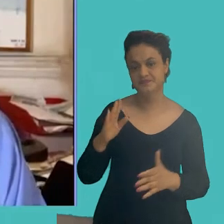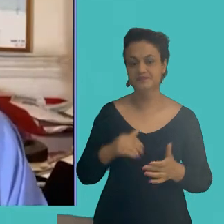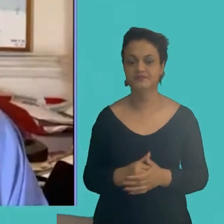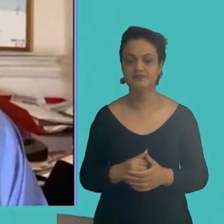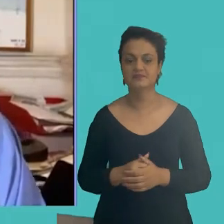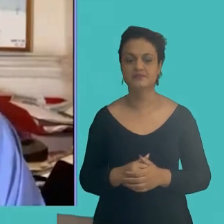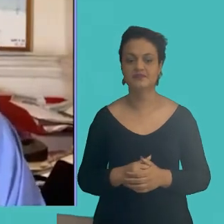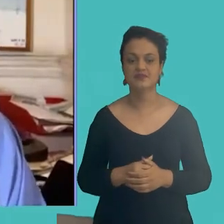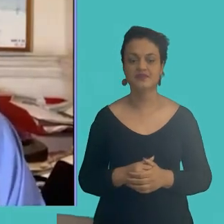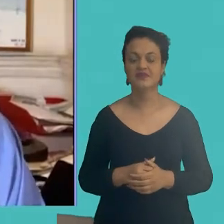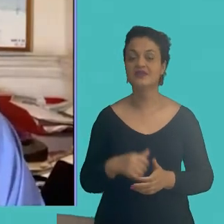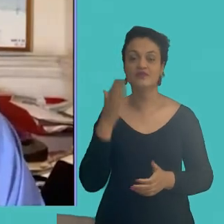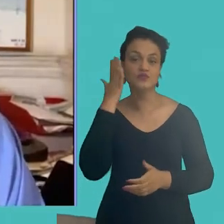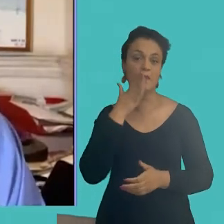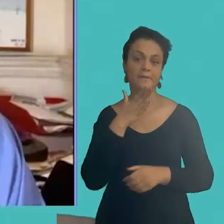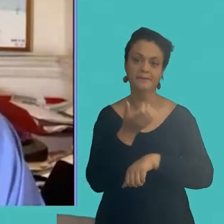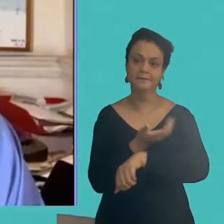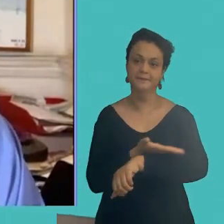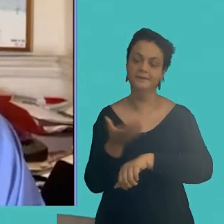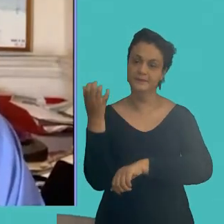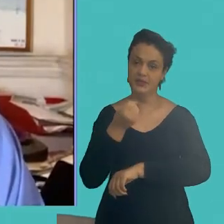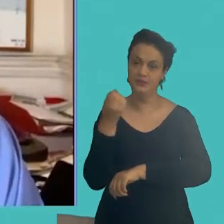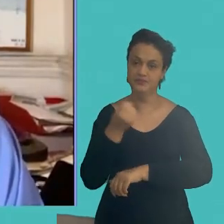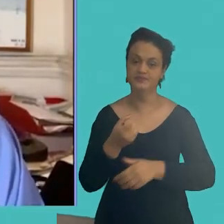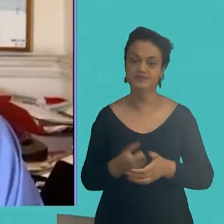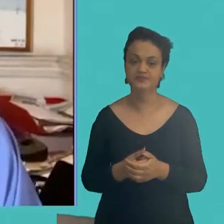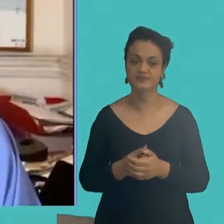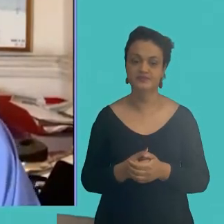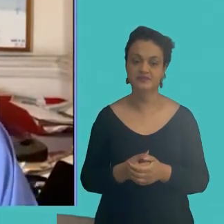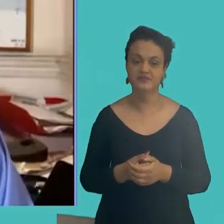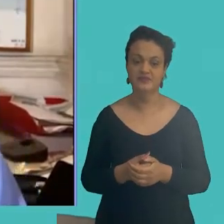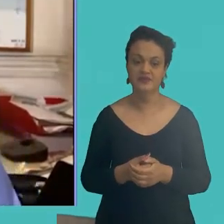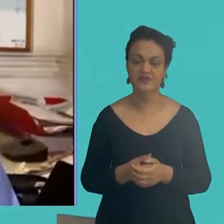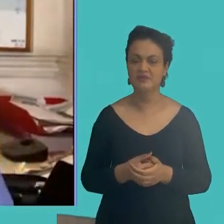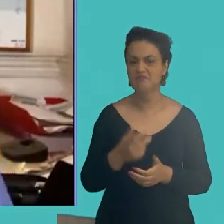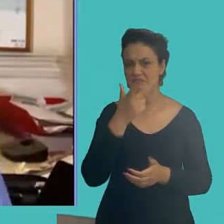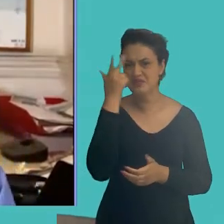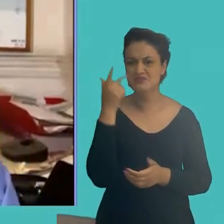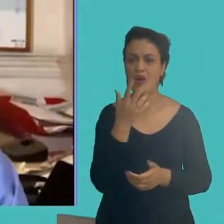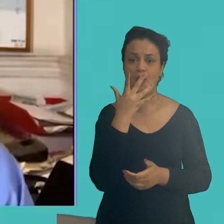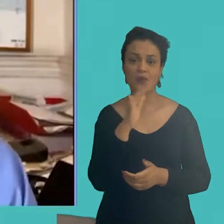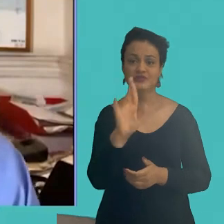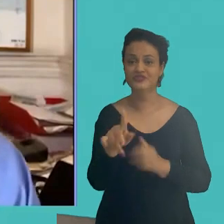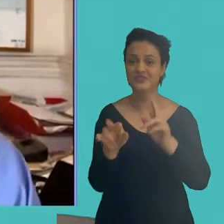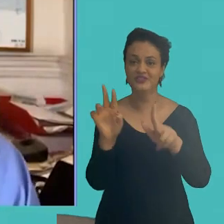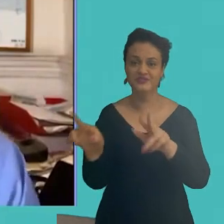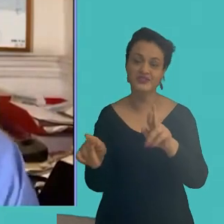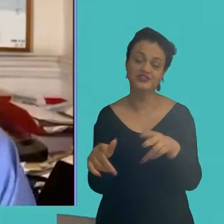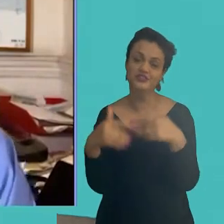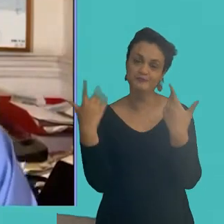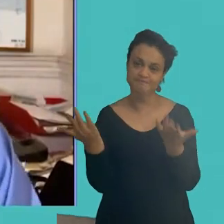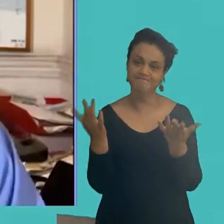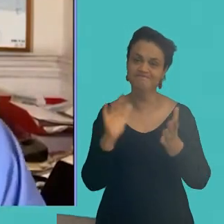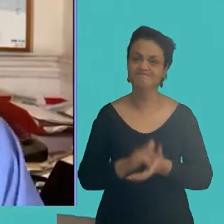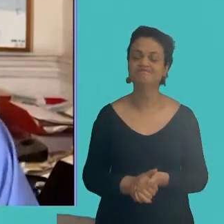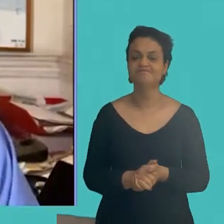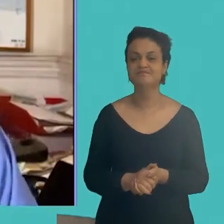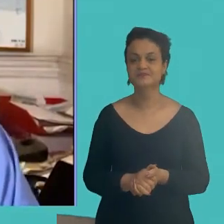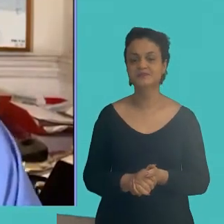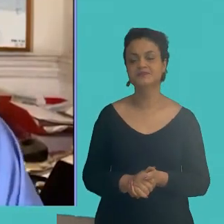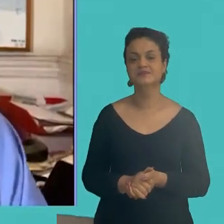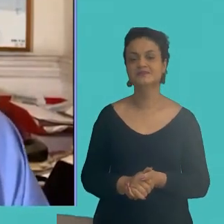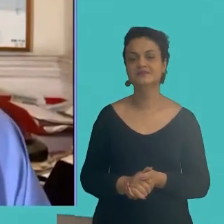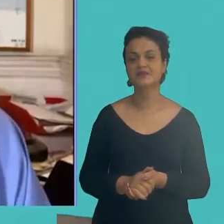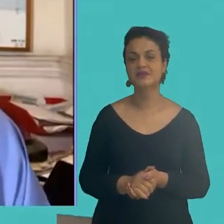Sou branco. Eu não costumo separar as pessoas pela cor, mas já que você pediu para fazer a descrição, né, para alguém me reconhecer na rua, eu sou